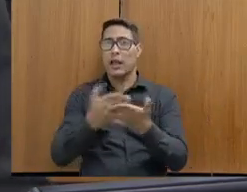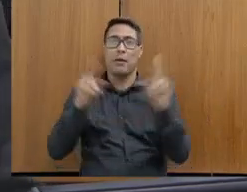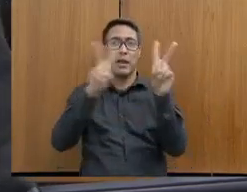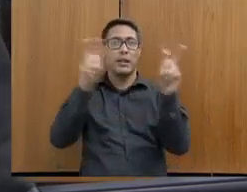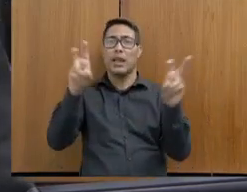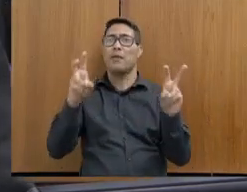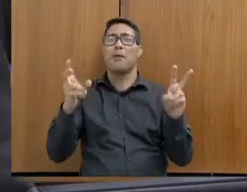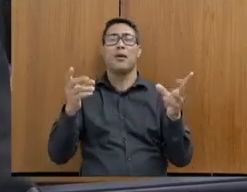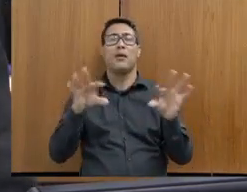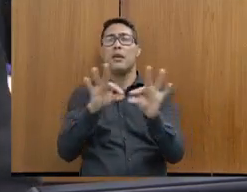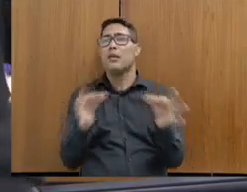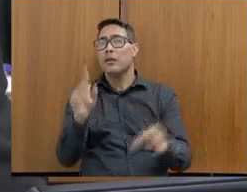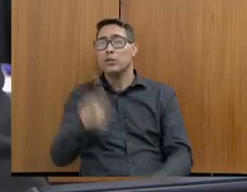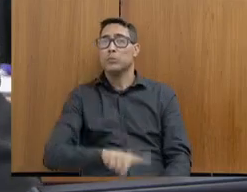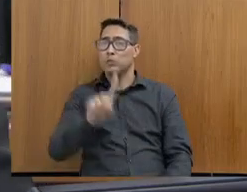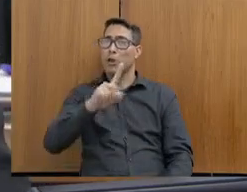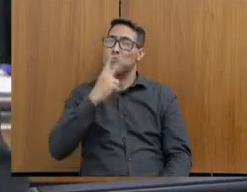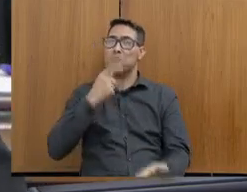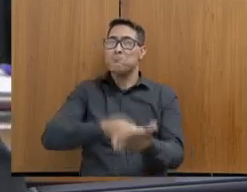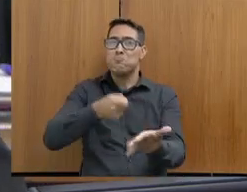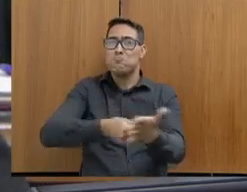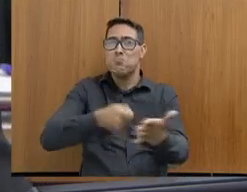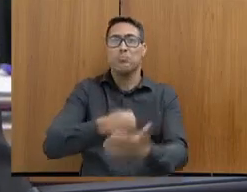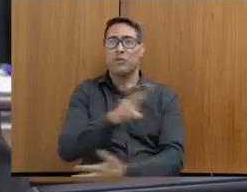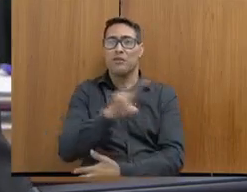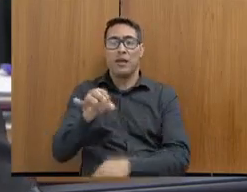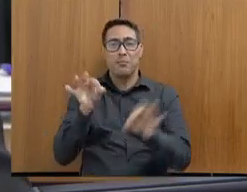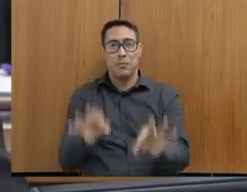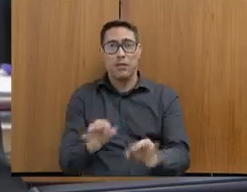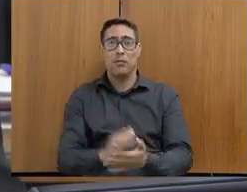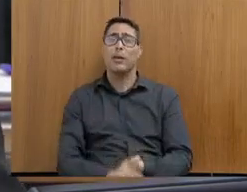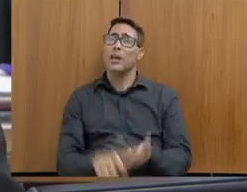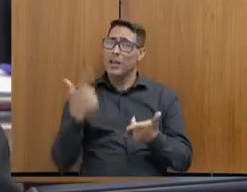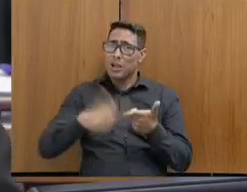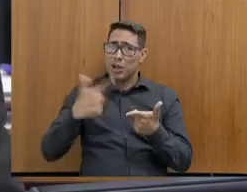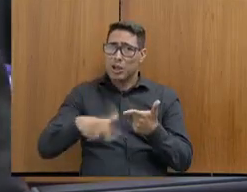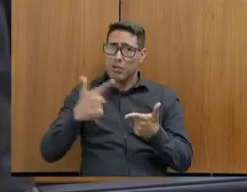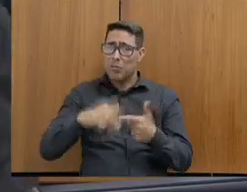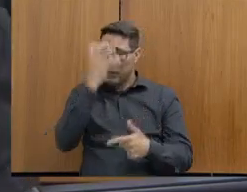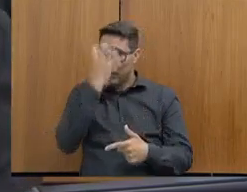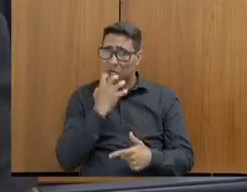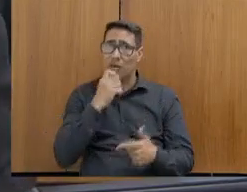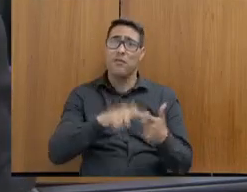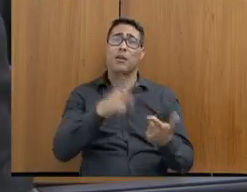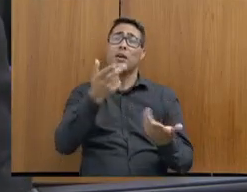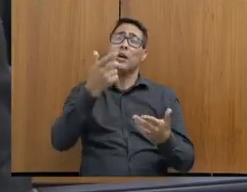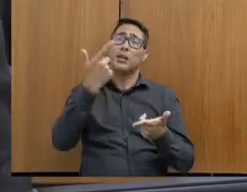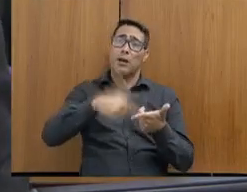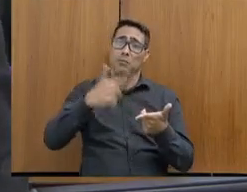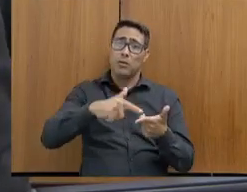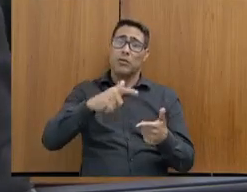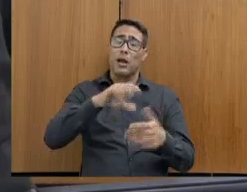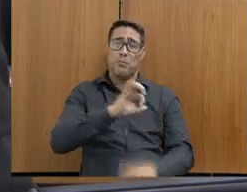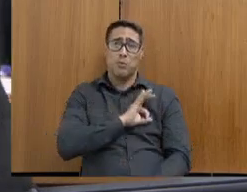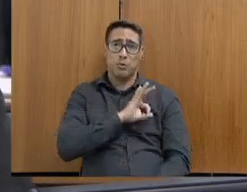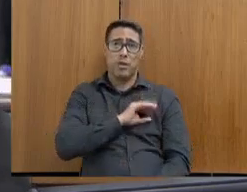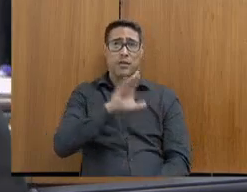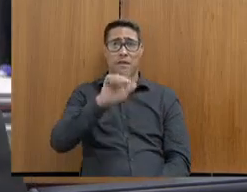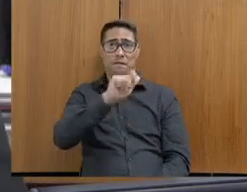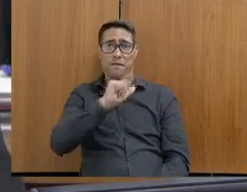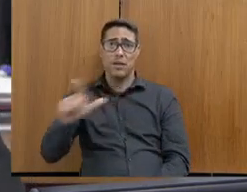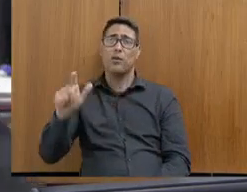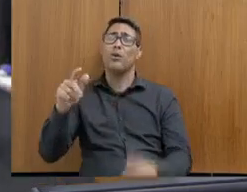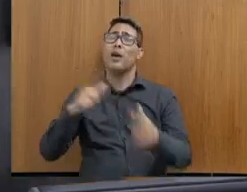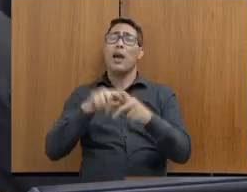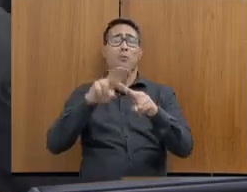está em frangalhos o principal problema grave de Polícia Civil que impacta no plantão digital que impacta numa